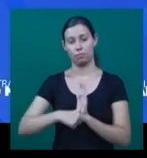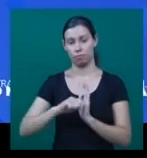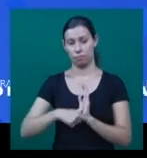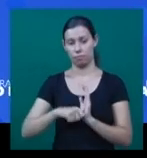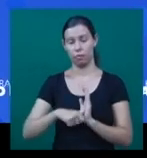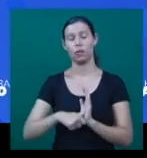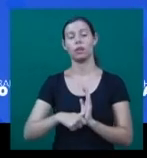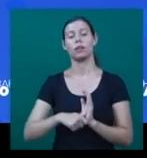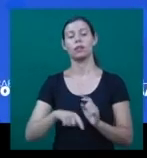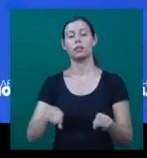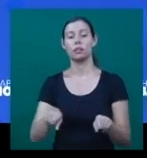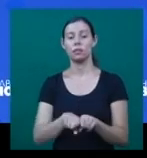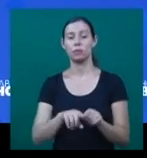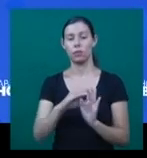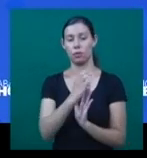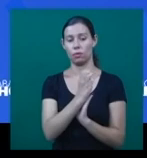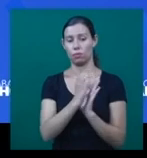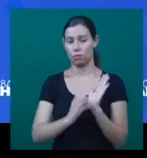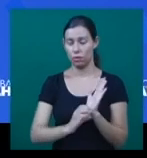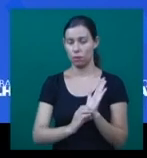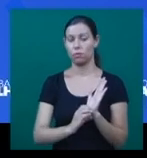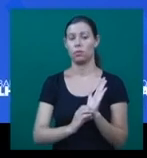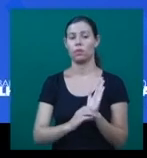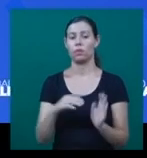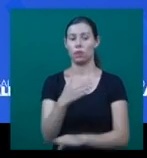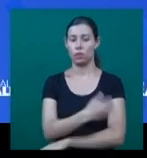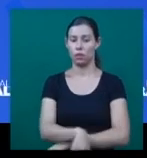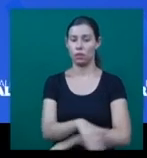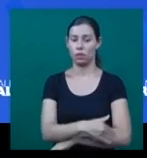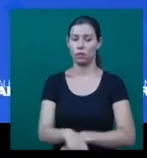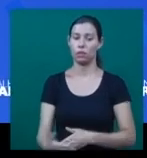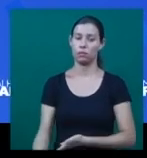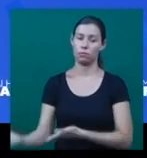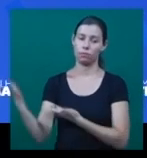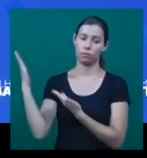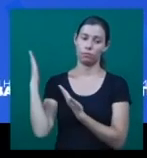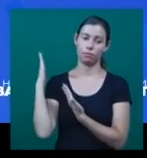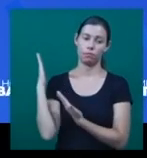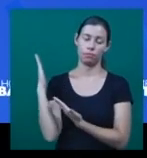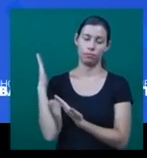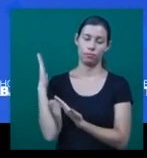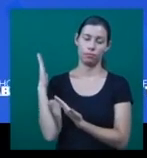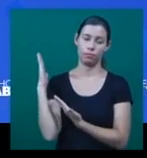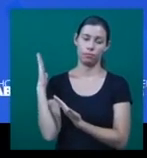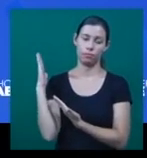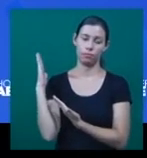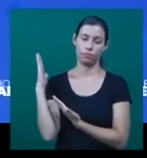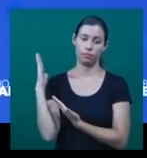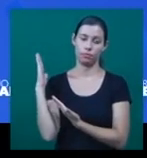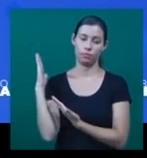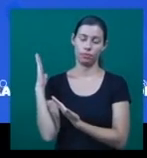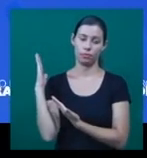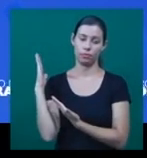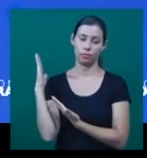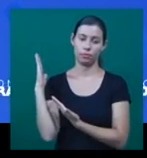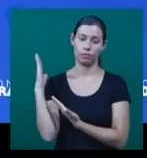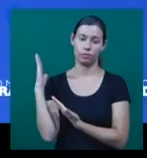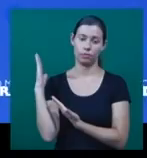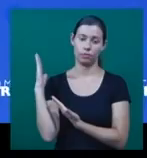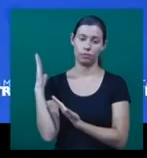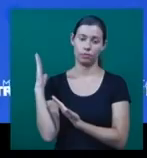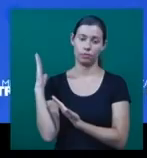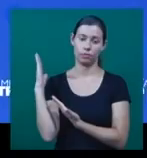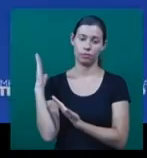identificação pessoal e currículo. O endereço fica na Avenida Belo Horizonte, 1290, no bairro Vila Osvaldo.